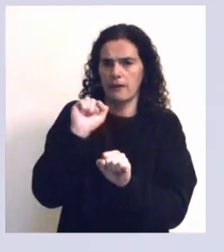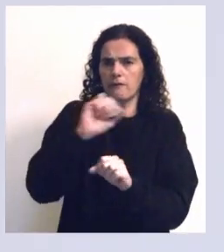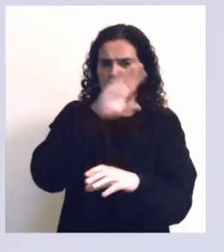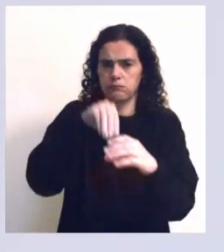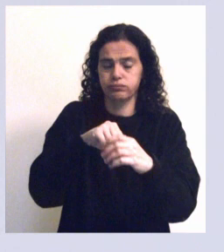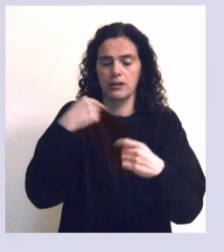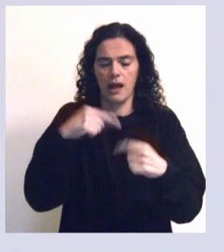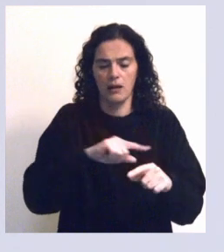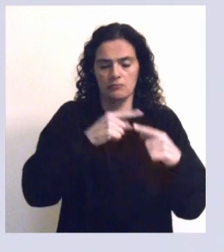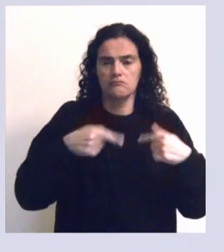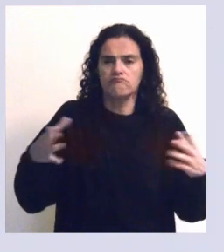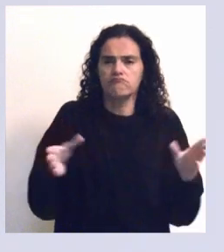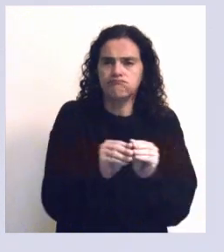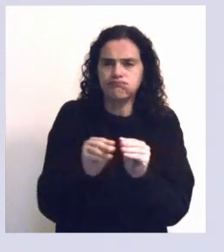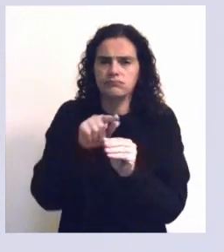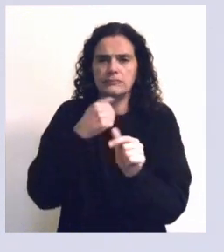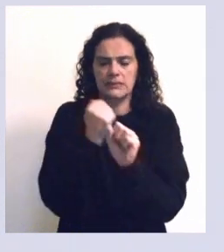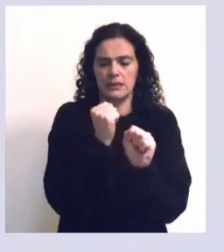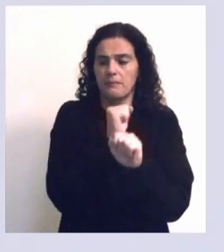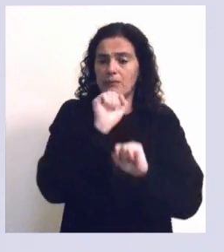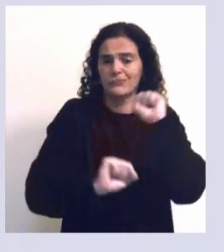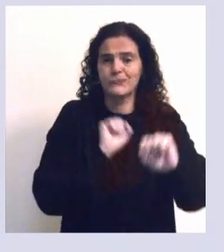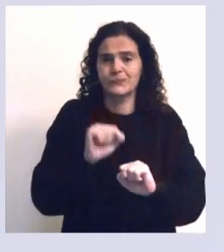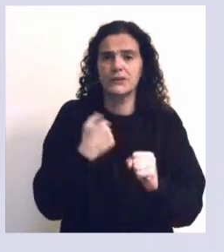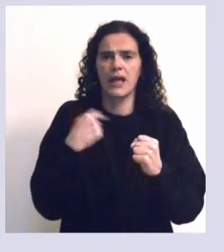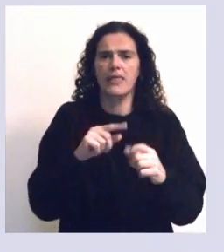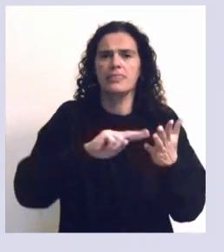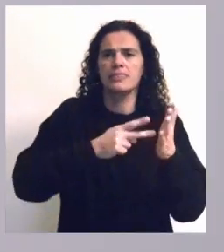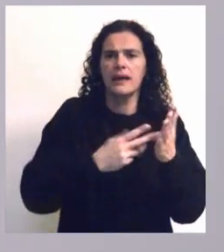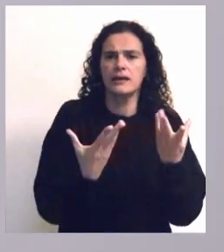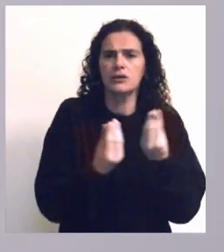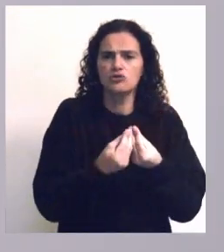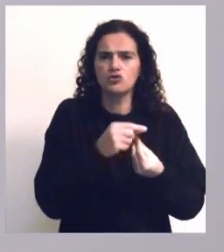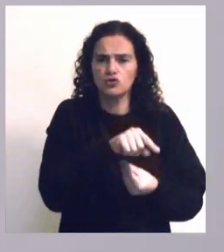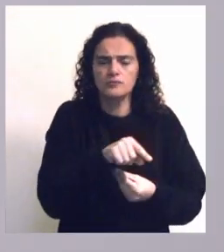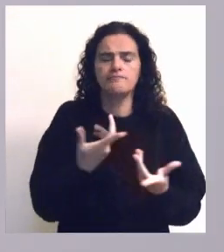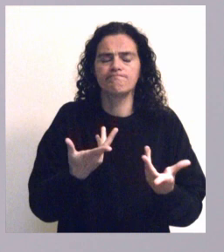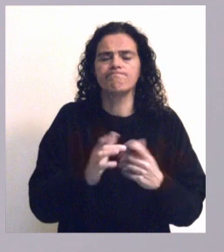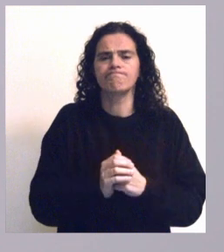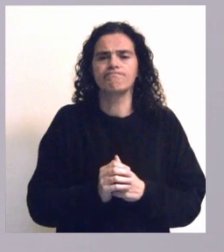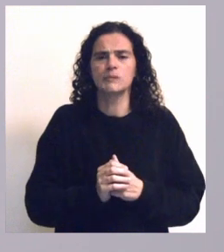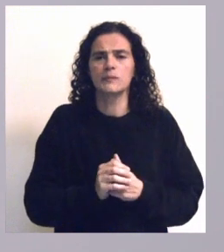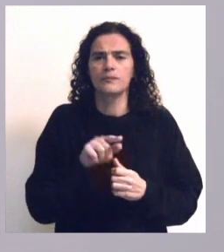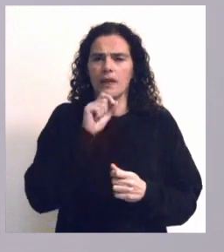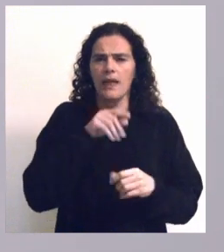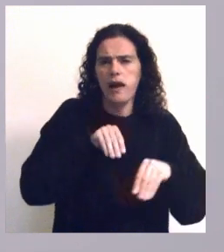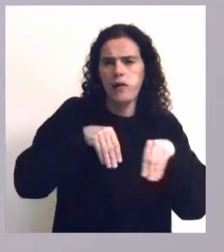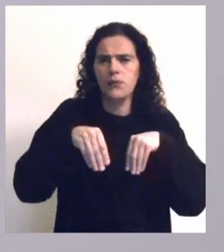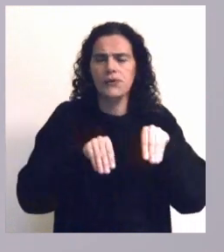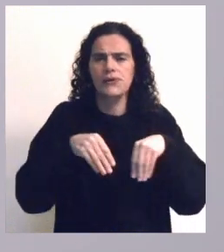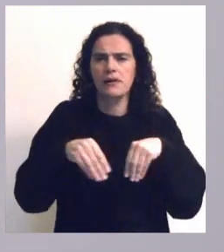sua obra, reunindo e incorporando no seu trabalho um conjunto de técnicas que